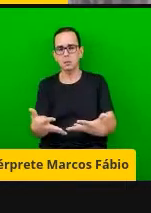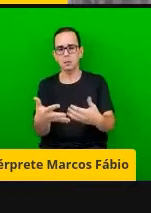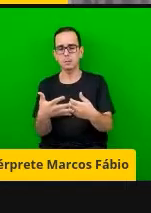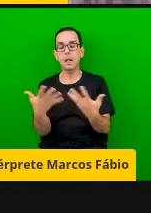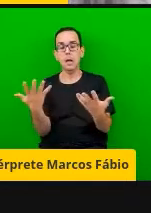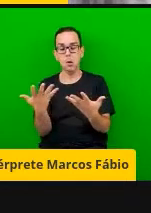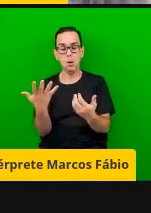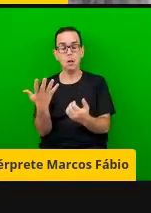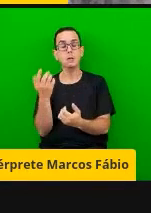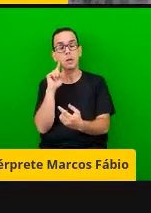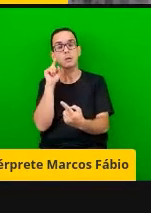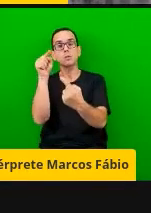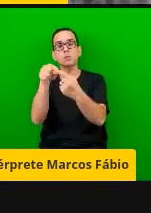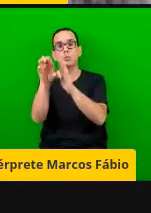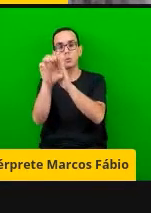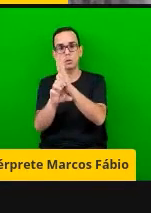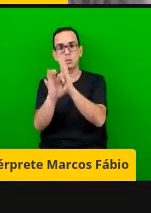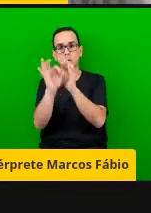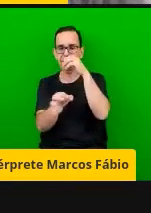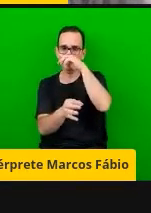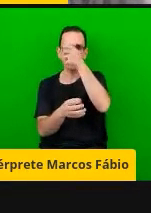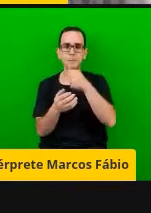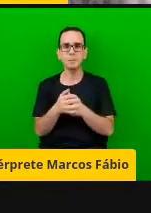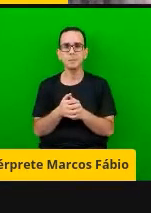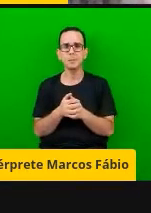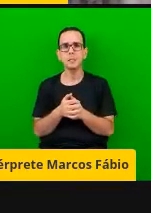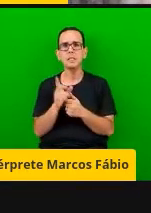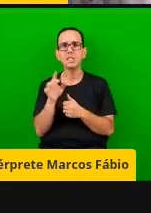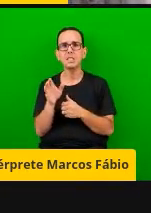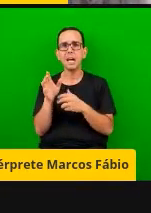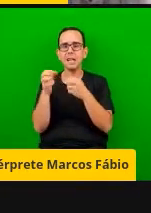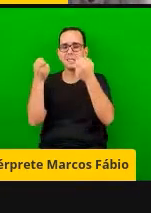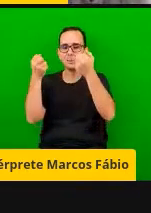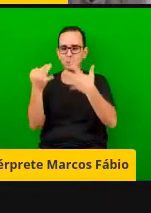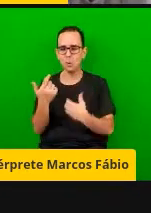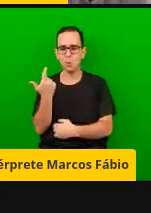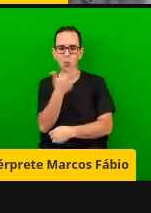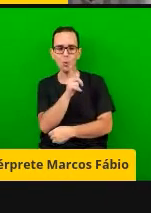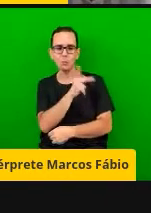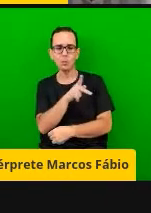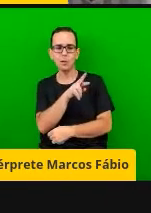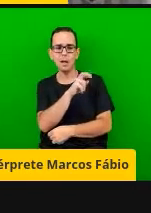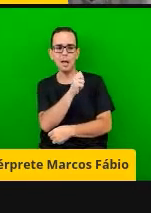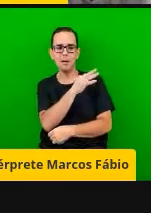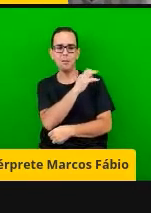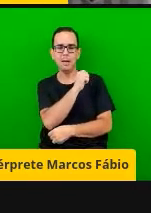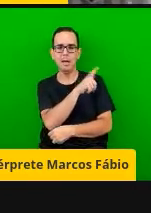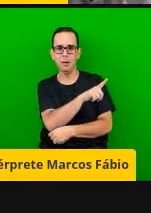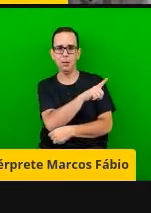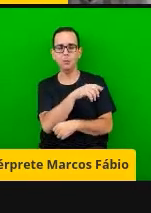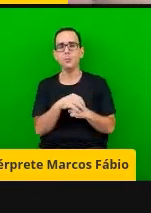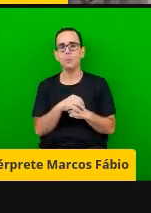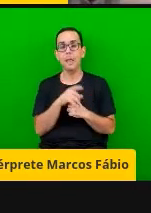o conteúdo de fato. Bom, isso já foi tratado pelo Rafael, né? Nós temos, então, o Hatzel enquanto